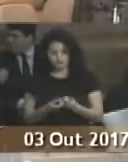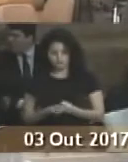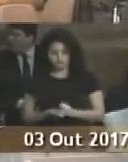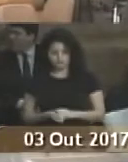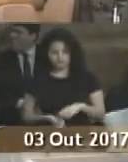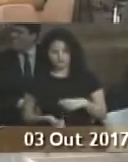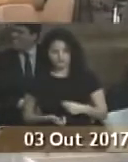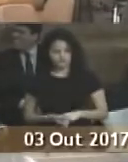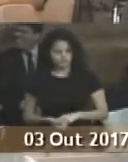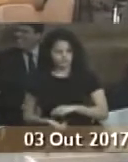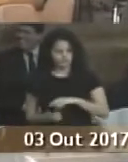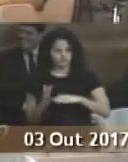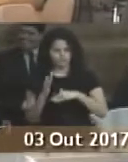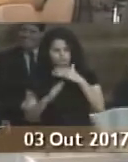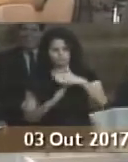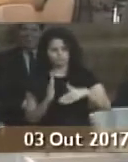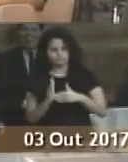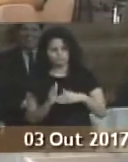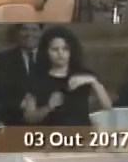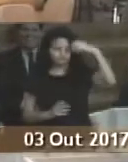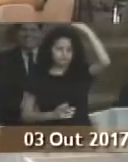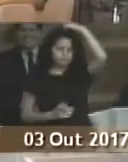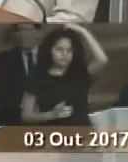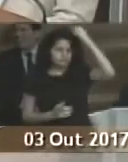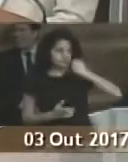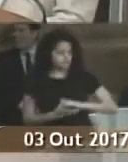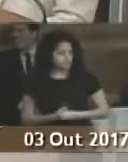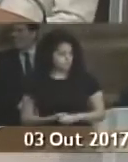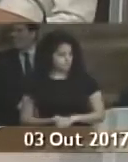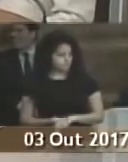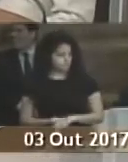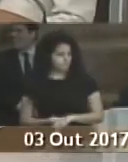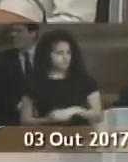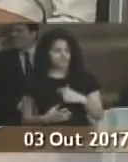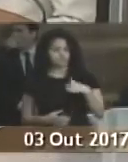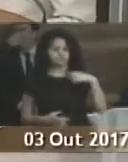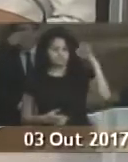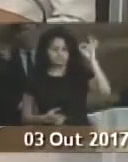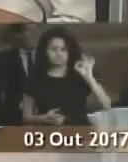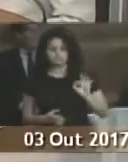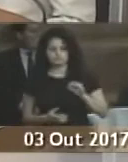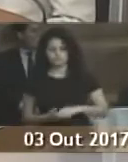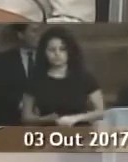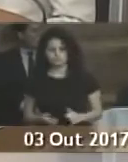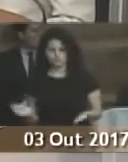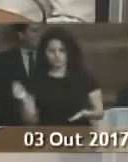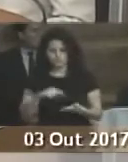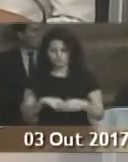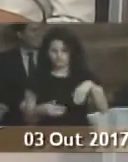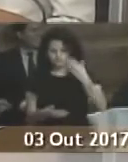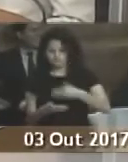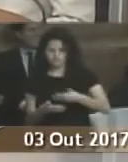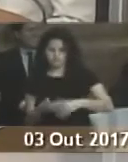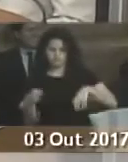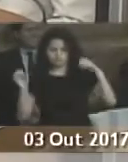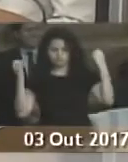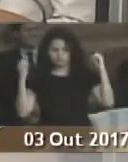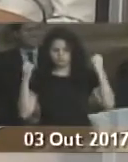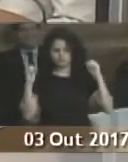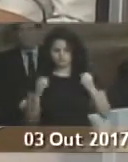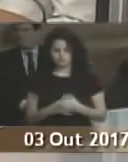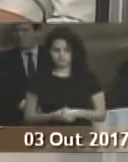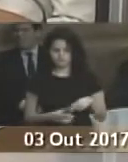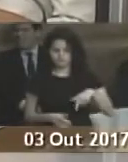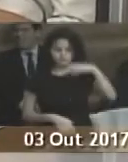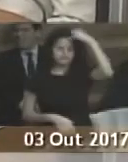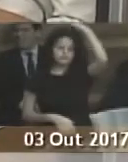dos Reis, e eu tenho certeza, com a colocação do Jorge Eduardo ali na Secretaria de Esporte do nosso